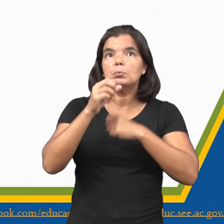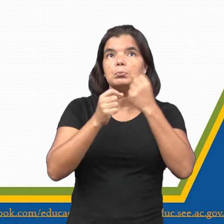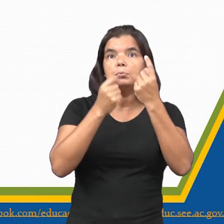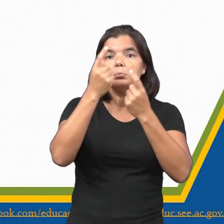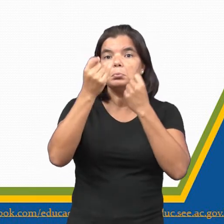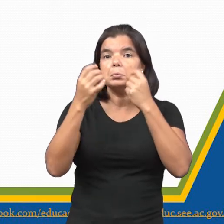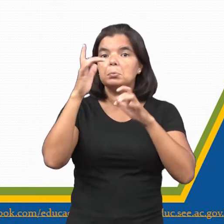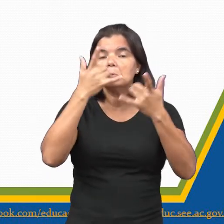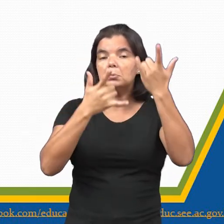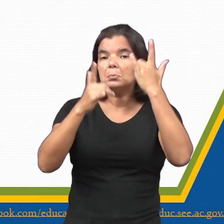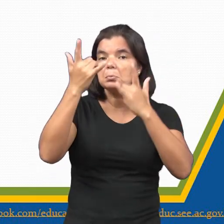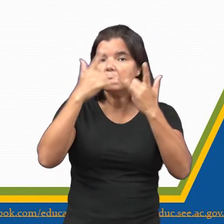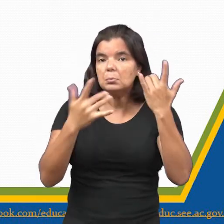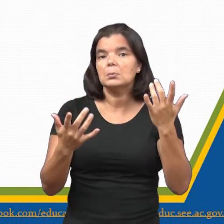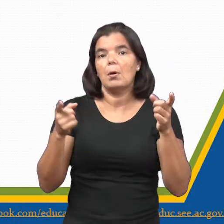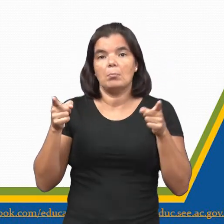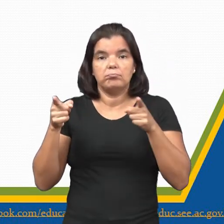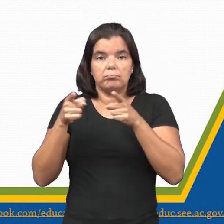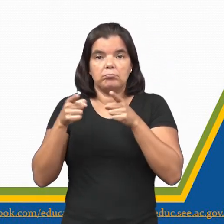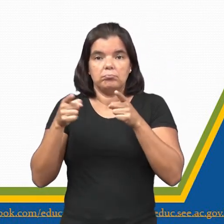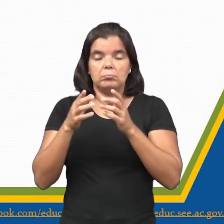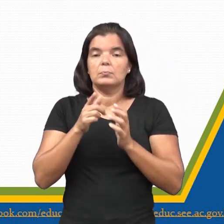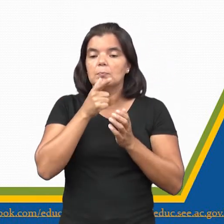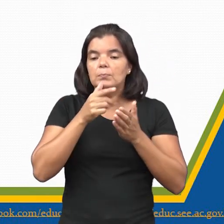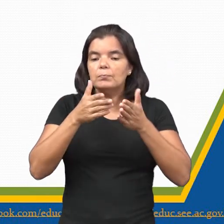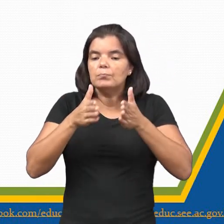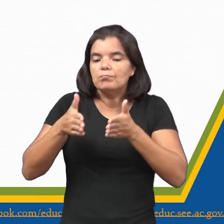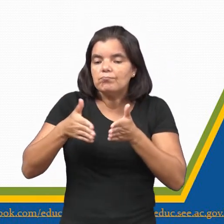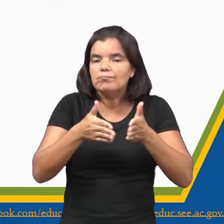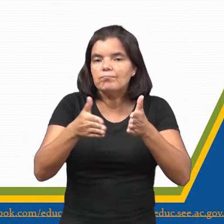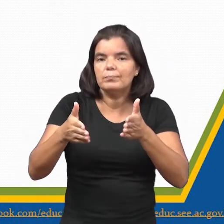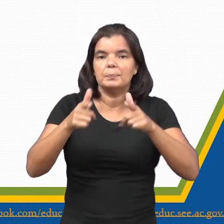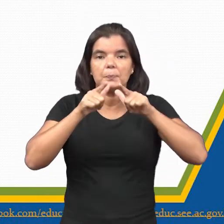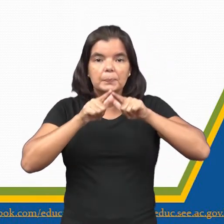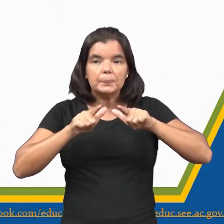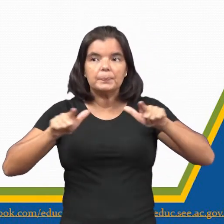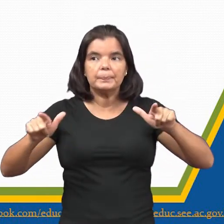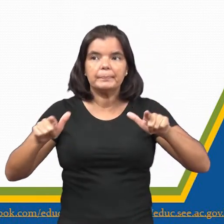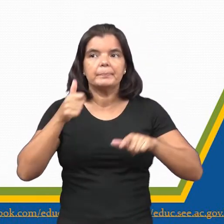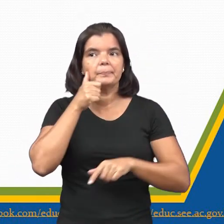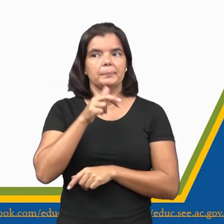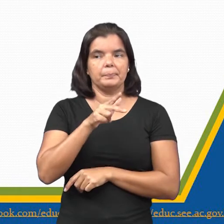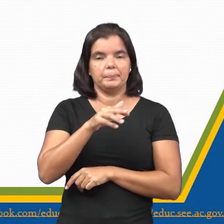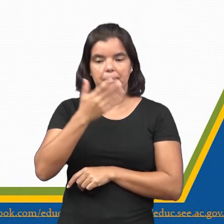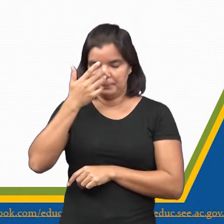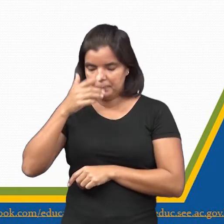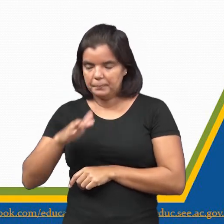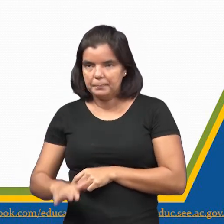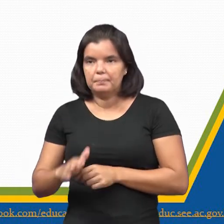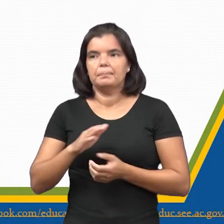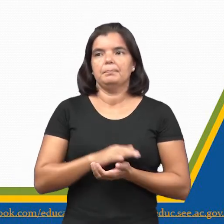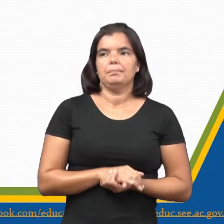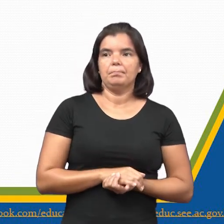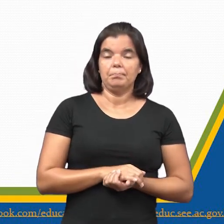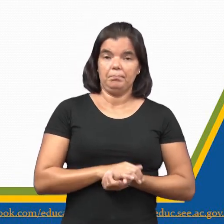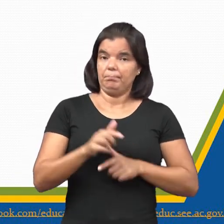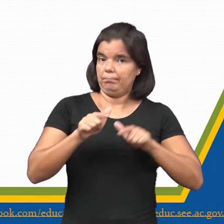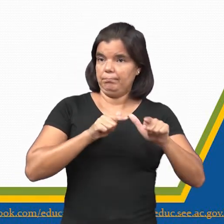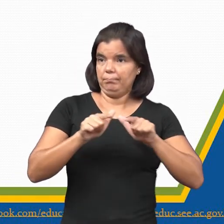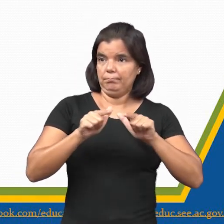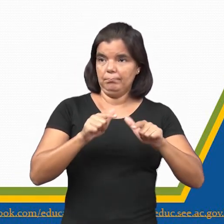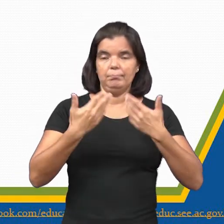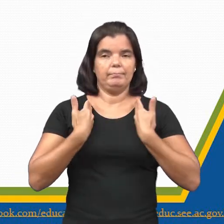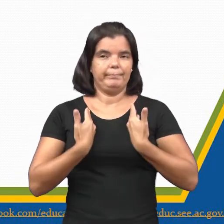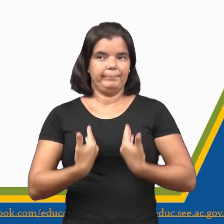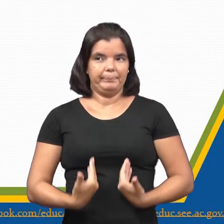eram pequenas lanternas. As águas dos rios eram limpas. As irmãs eram pequenas. E o